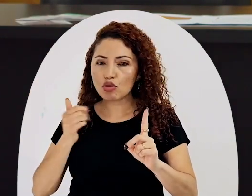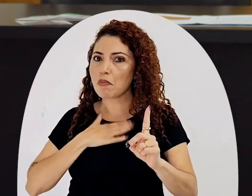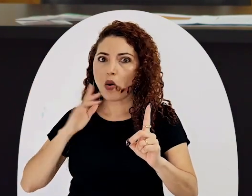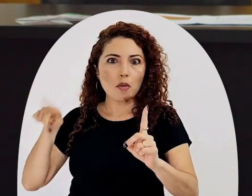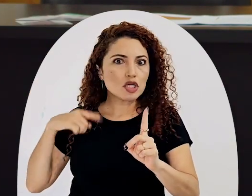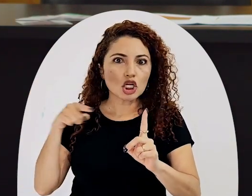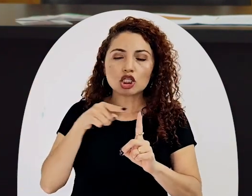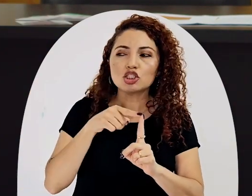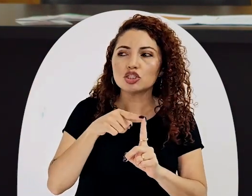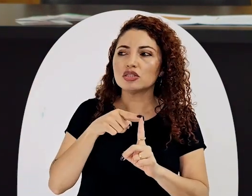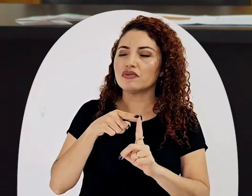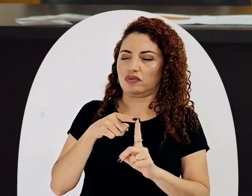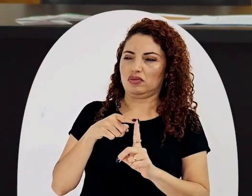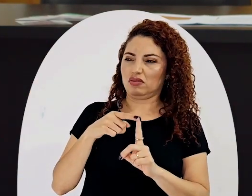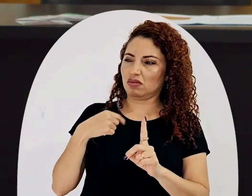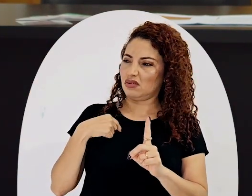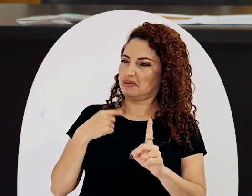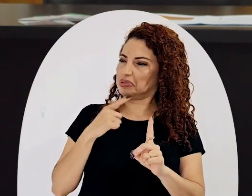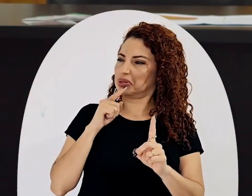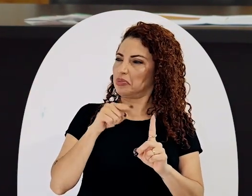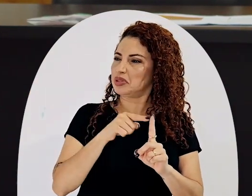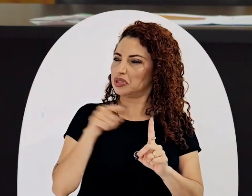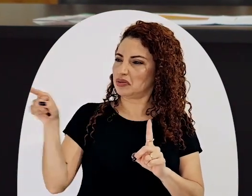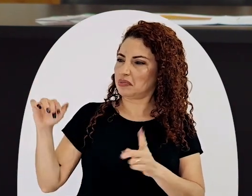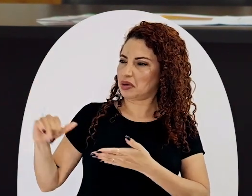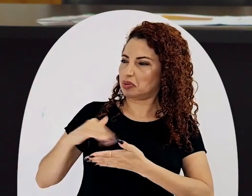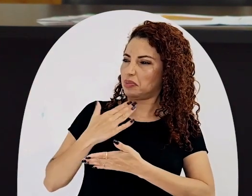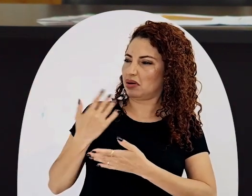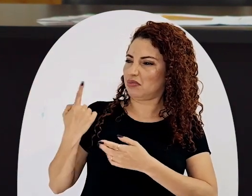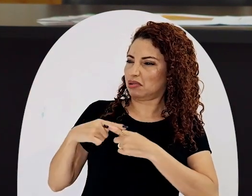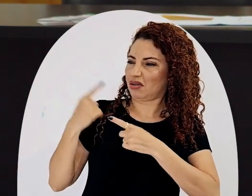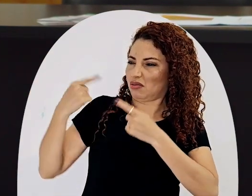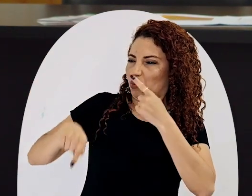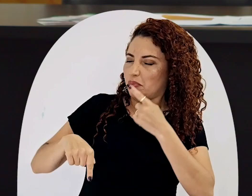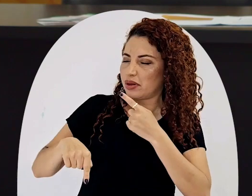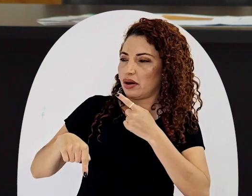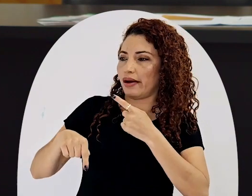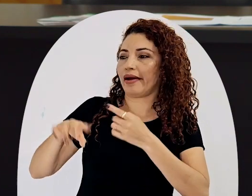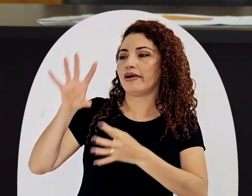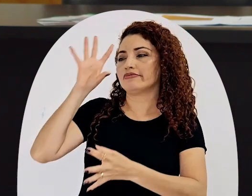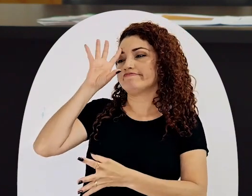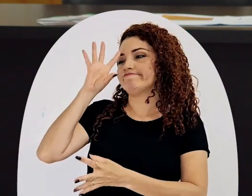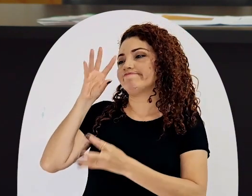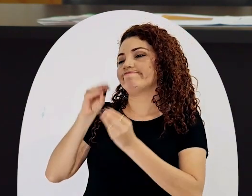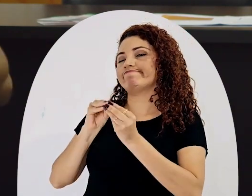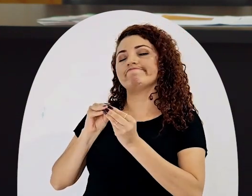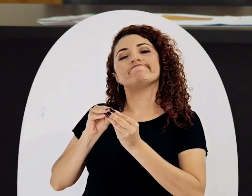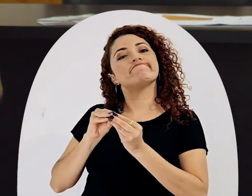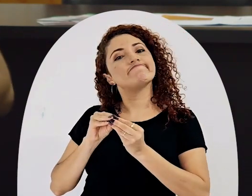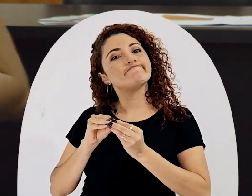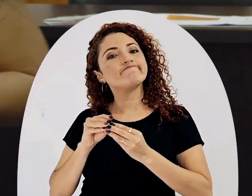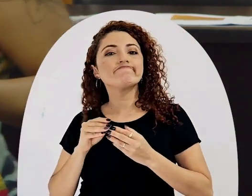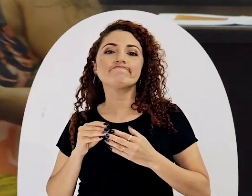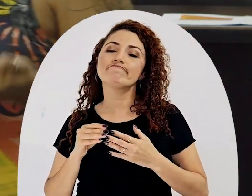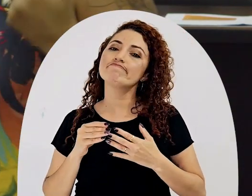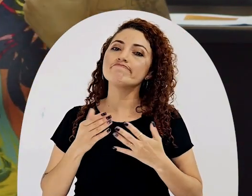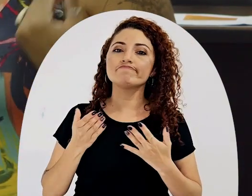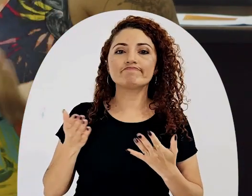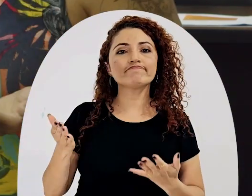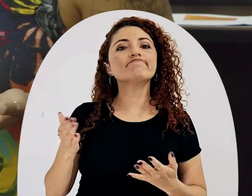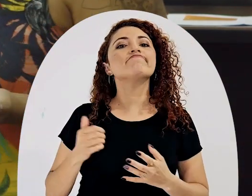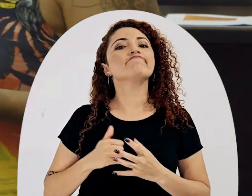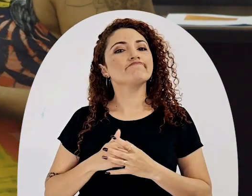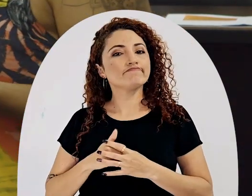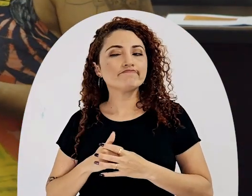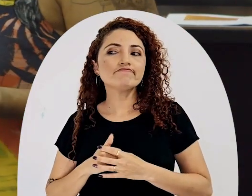ano. E eu entendi, entre aspas, o recado, o porquê que eu fui mandada embora. Porque uma mulher negra, ela não é